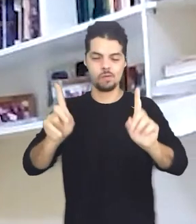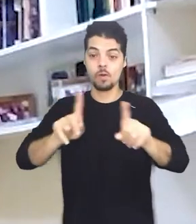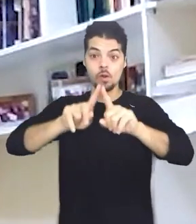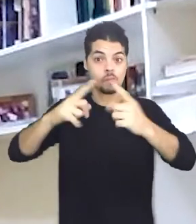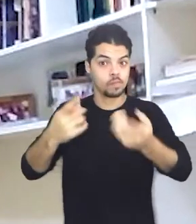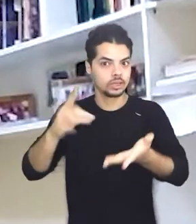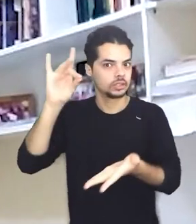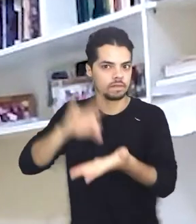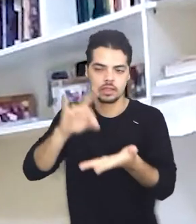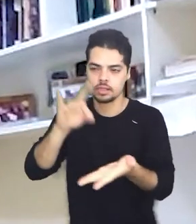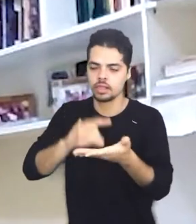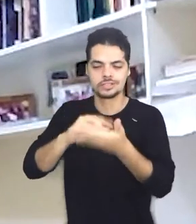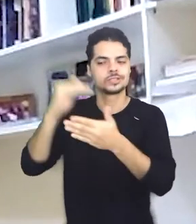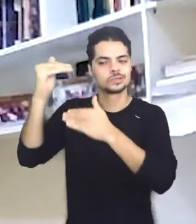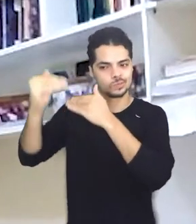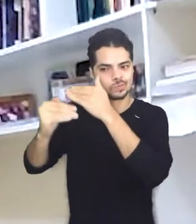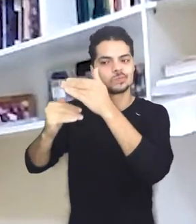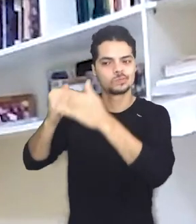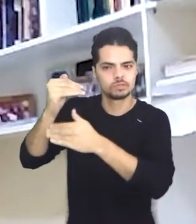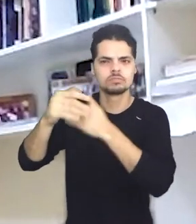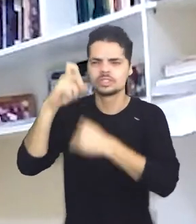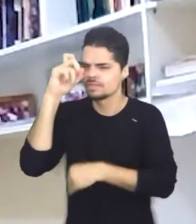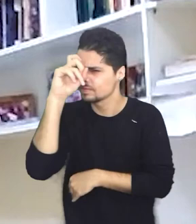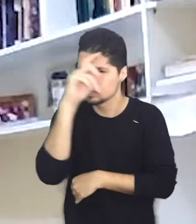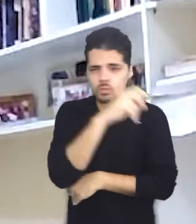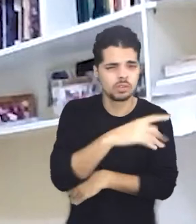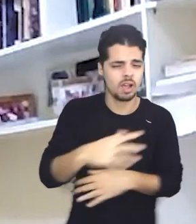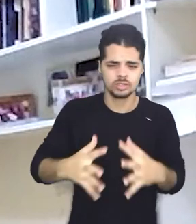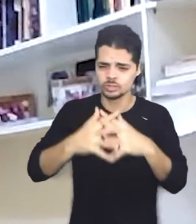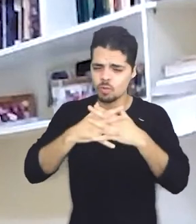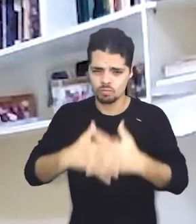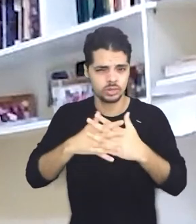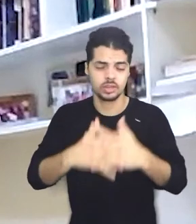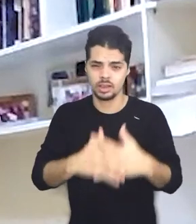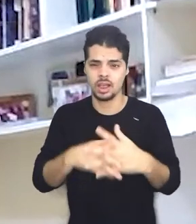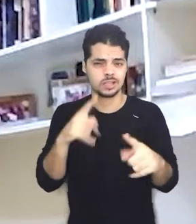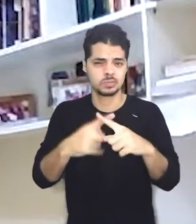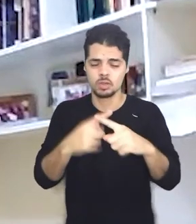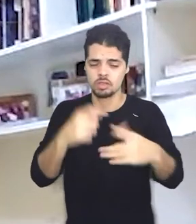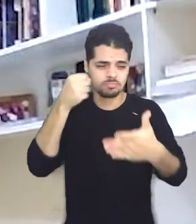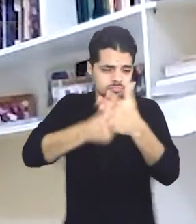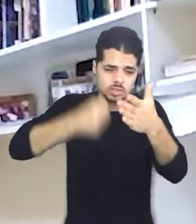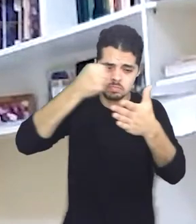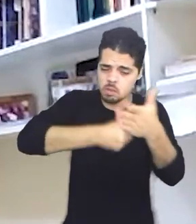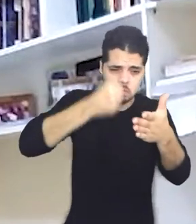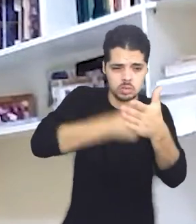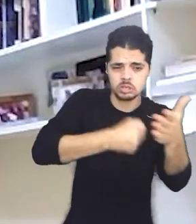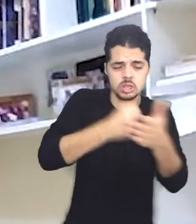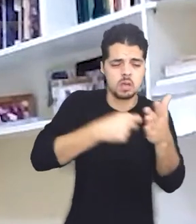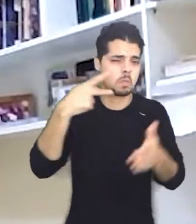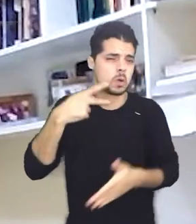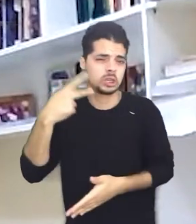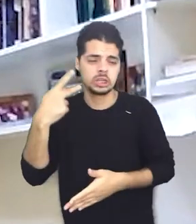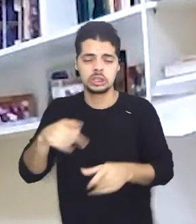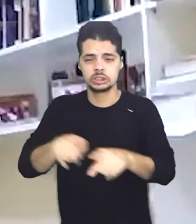se defendia. Na verdade, esse processo foi bastante conflituoso, violento, recheado de